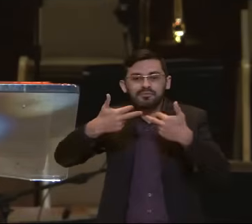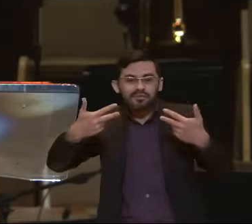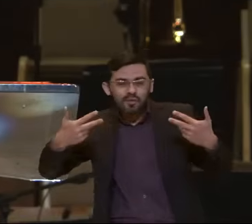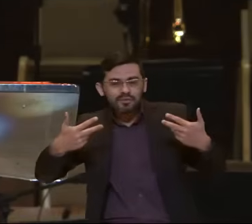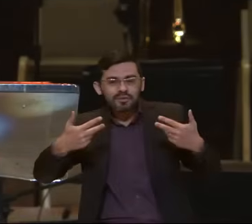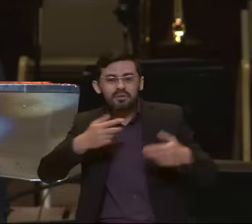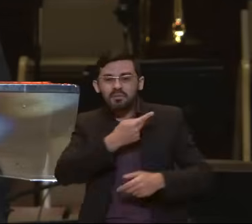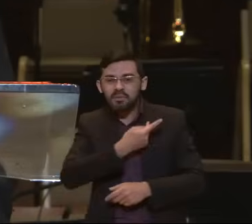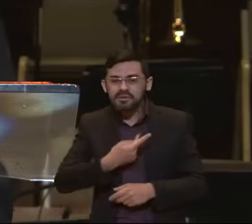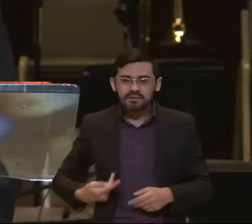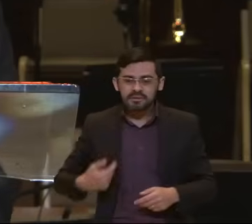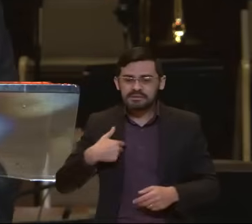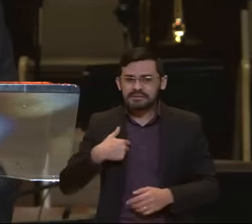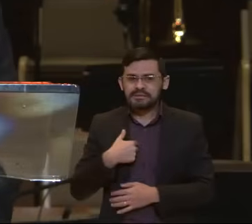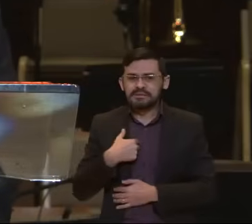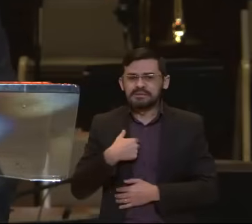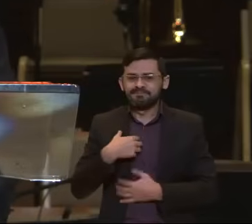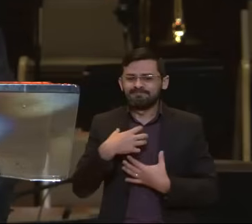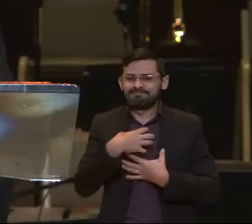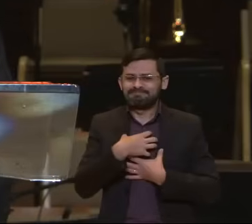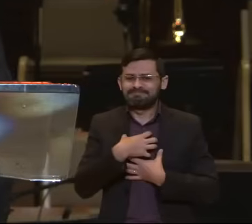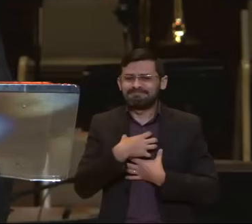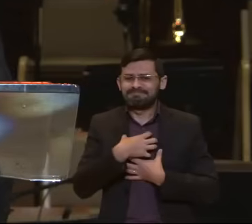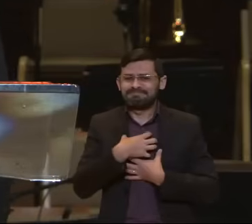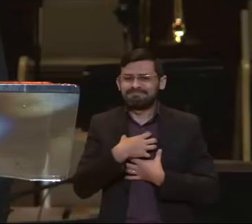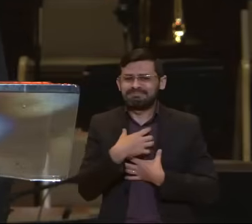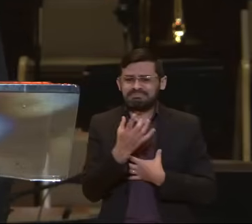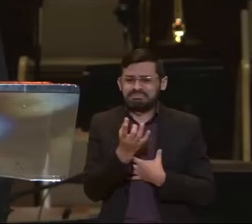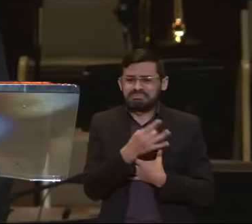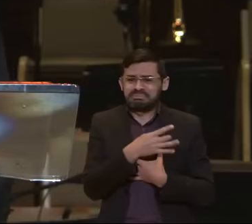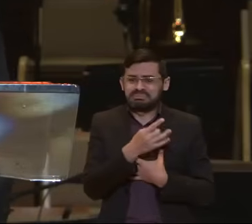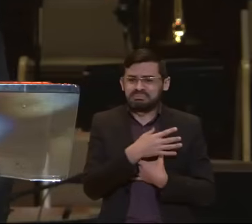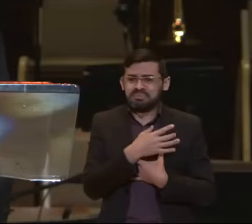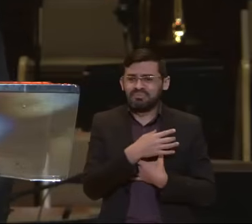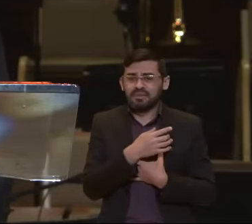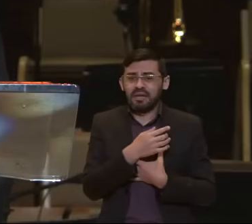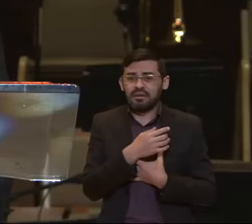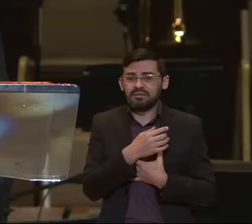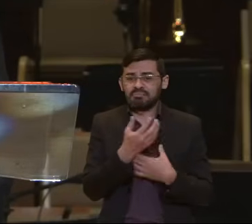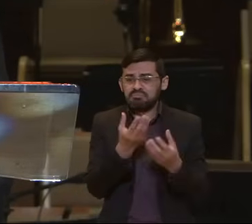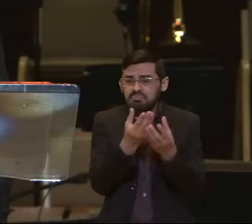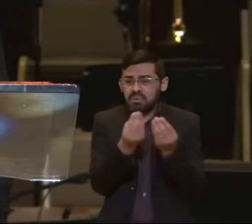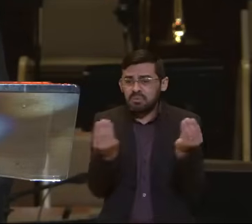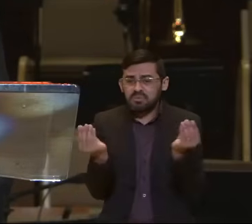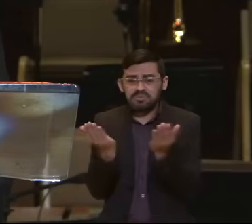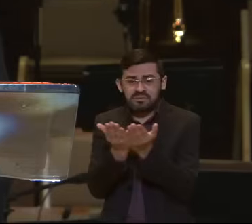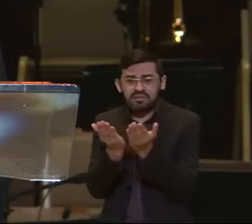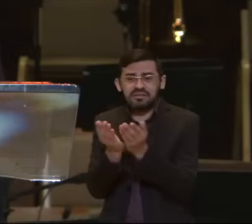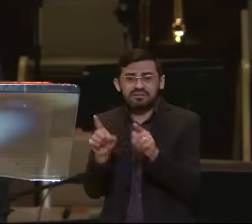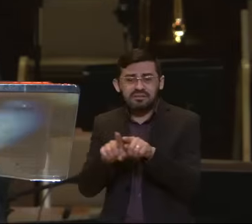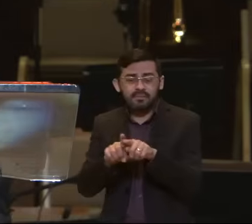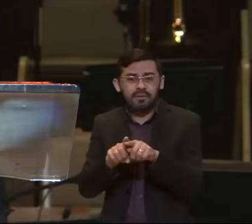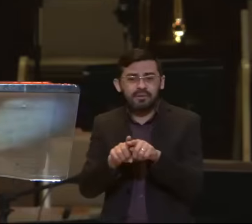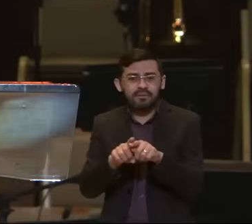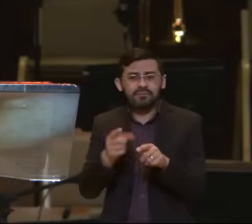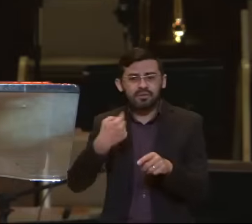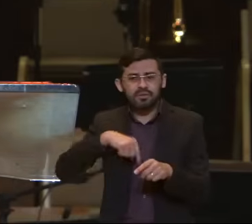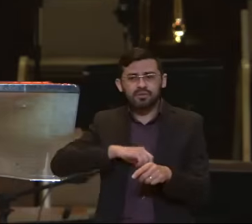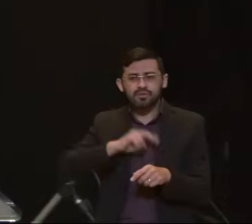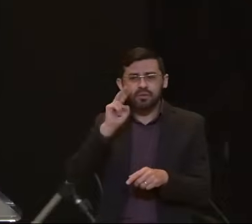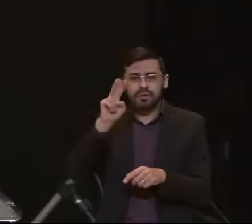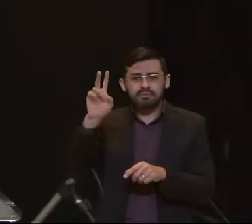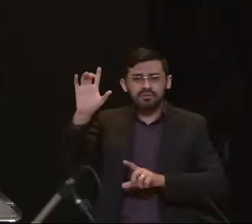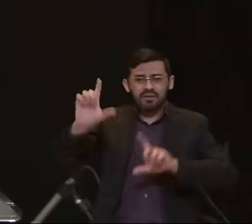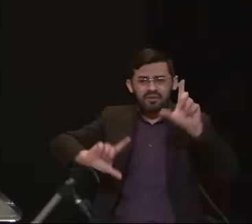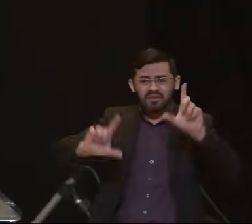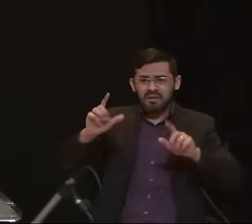eu temo no meu coração, com o coração de muitos crentes, quando a gente olha na mídia social